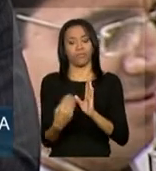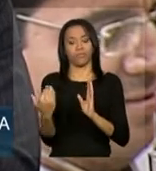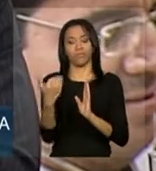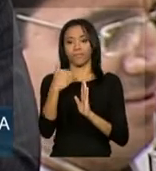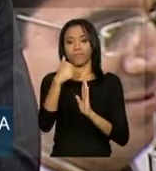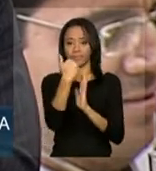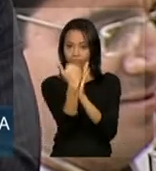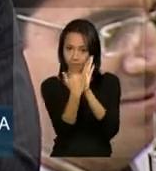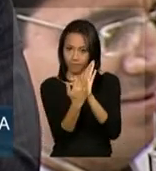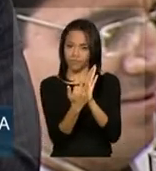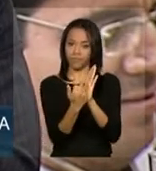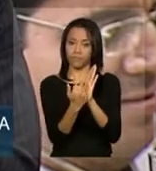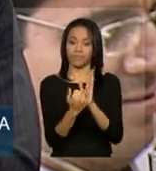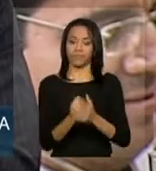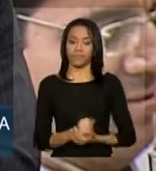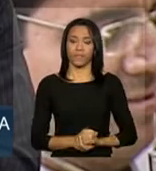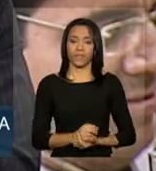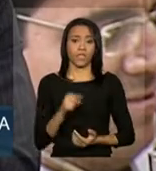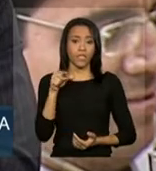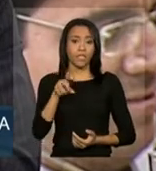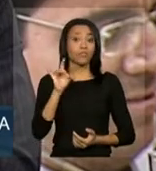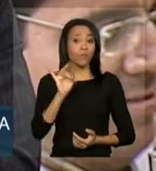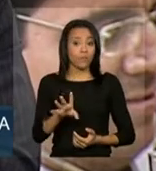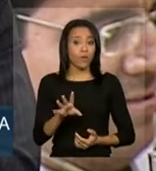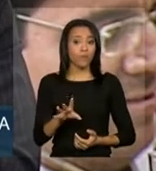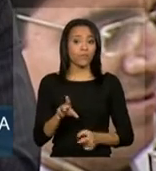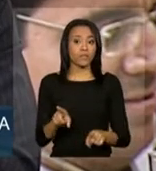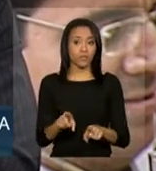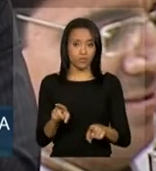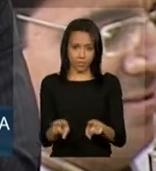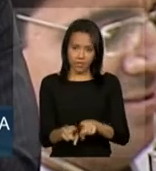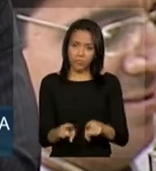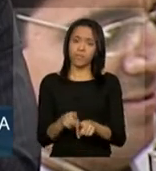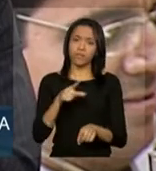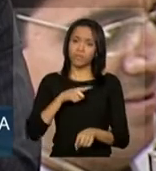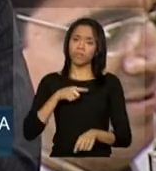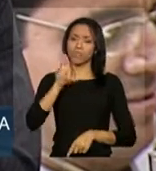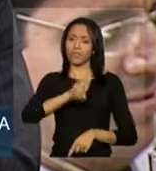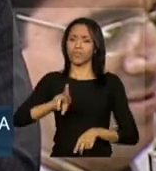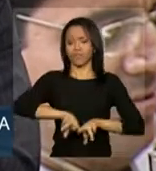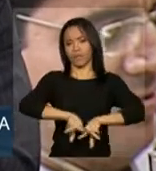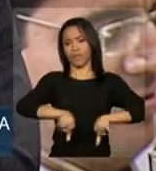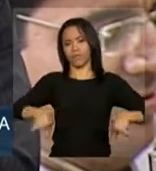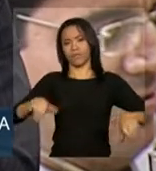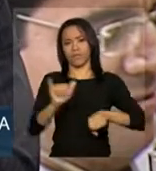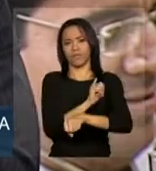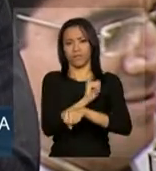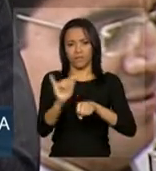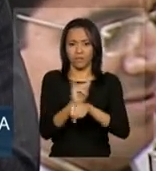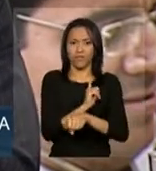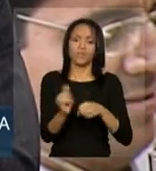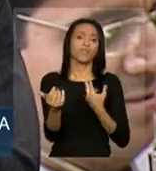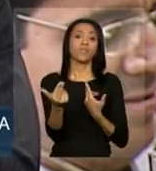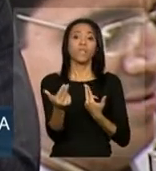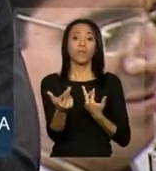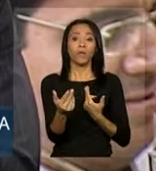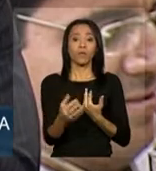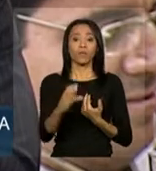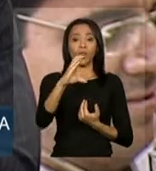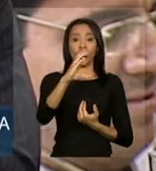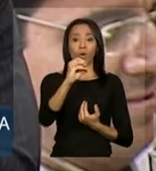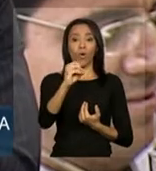né eh isso só reforça também termos usado todas as estratégias como nós usamos na cooperação internacional